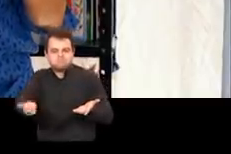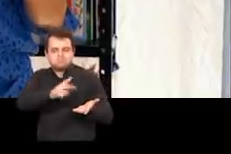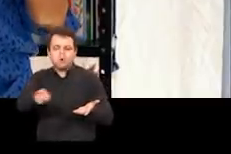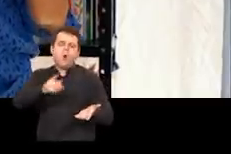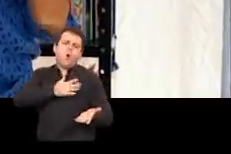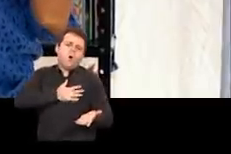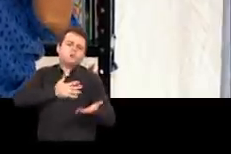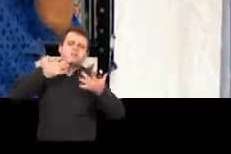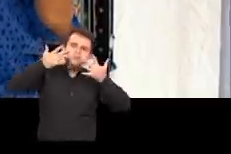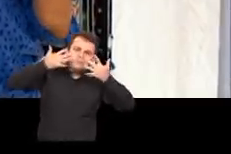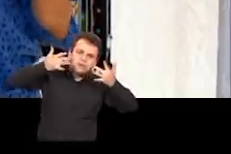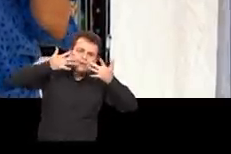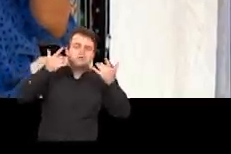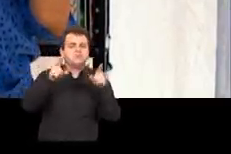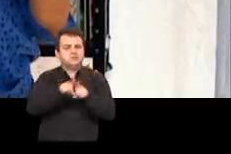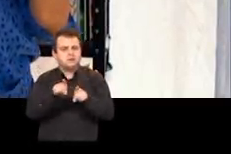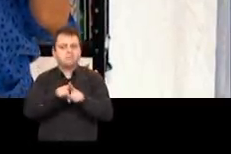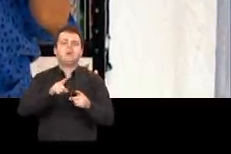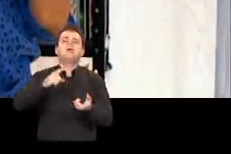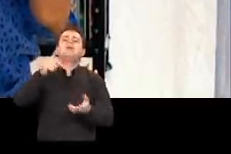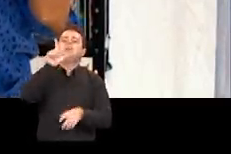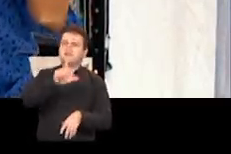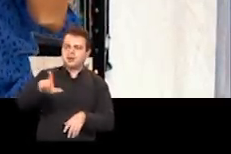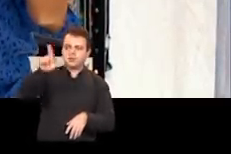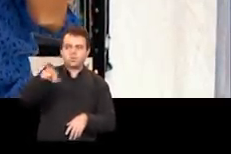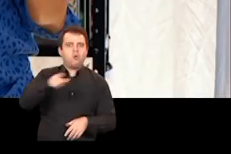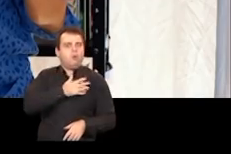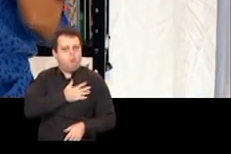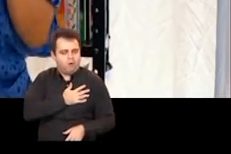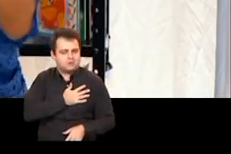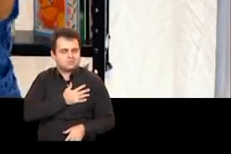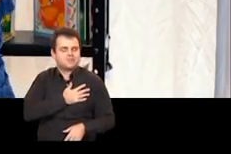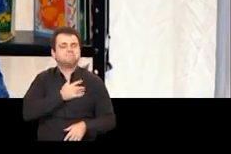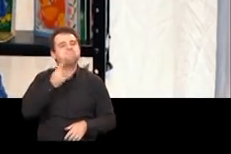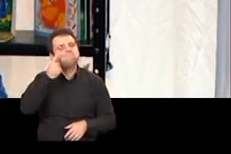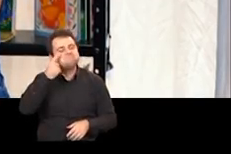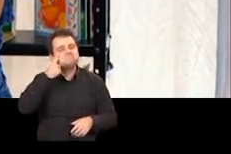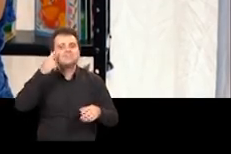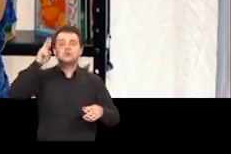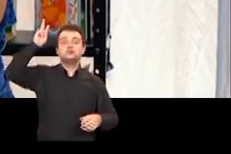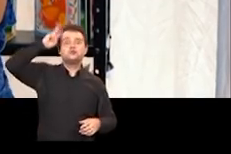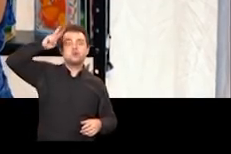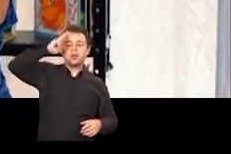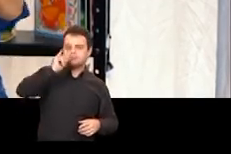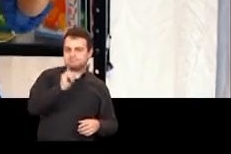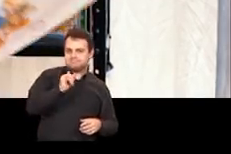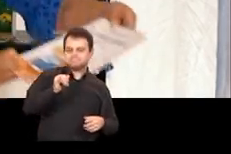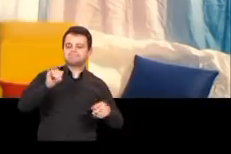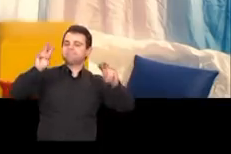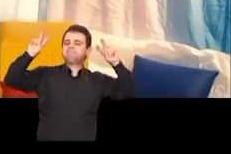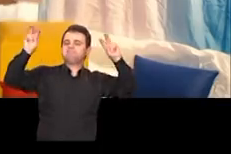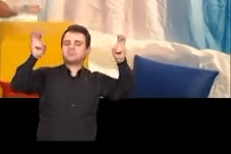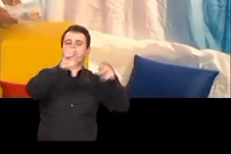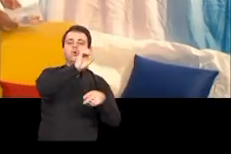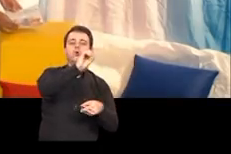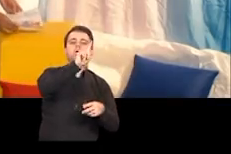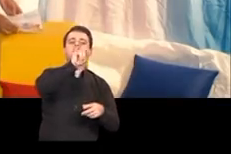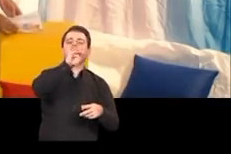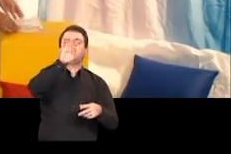de teatro e literatura. Vamos juntos conhecer agora O Grande Rabanete.